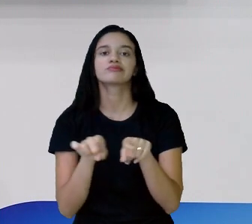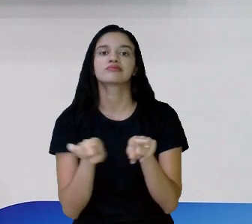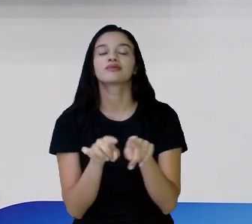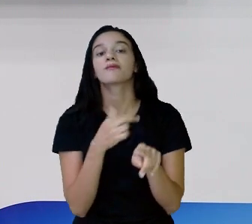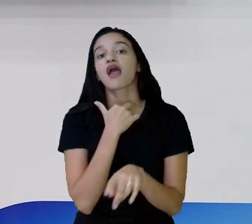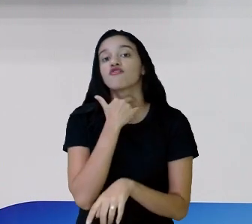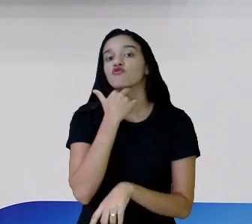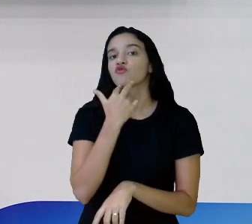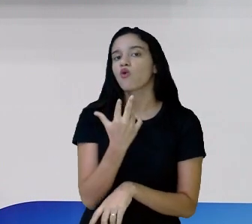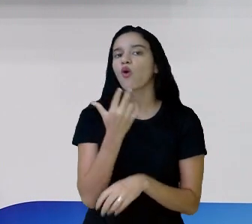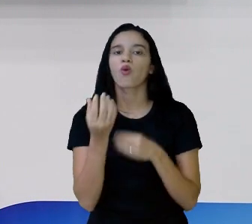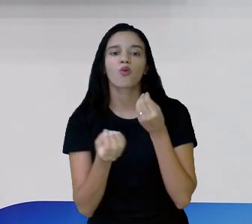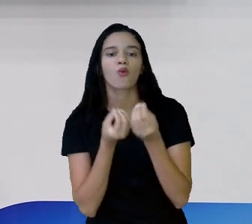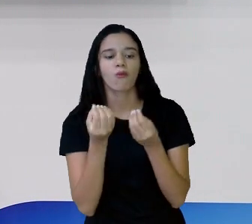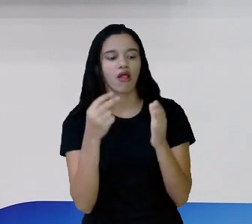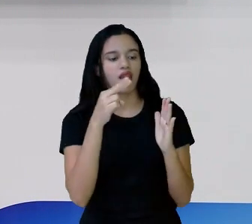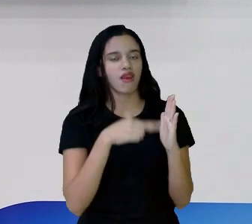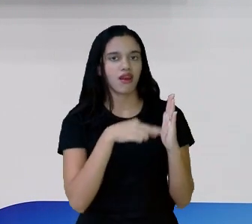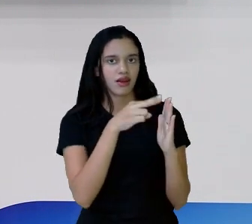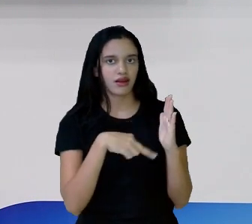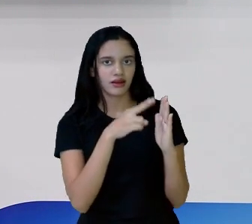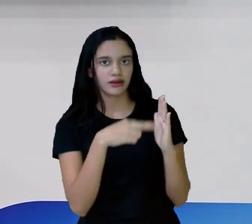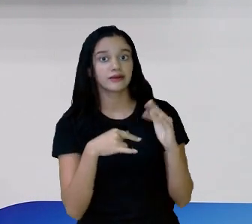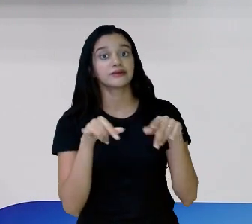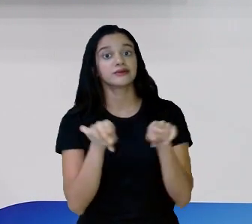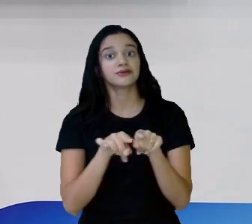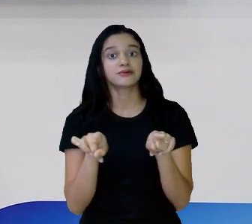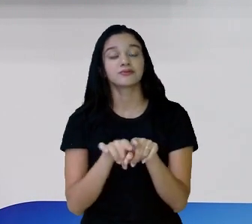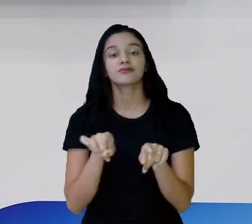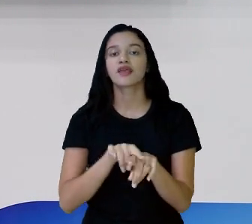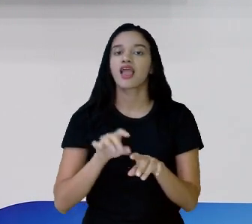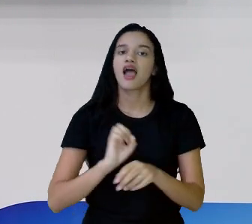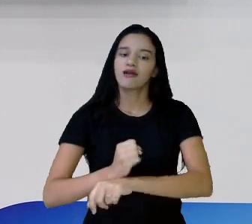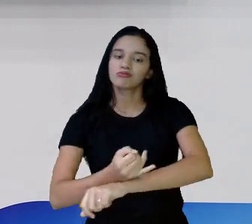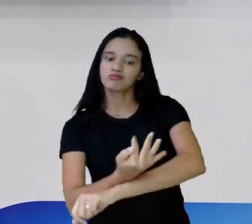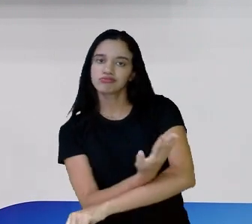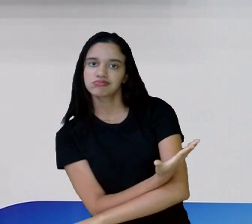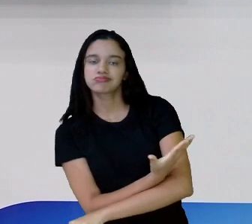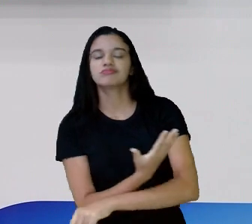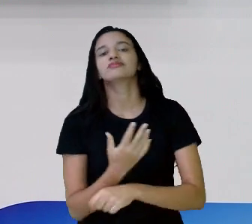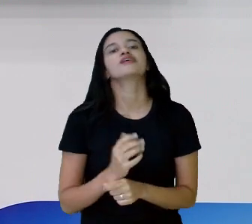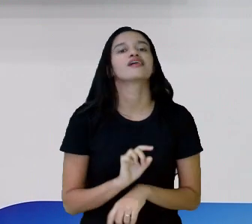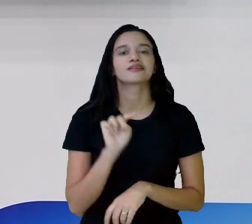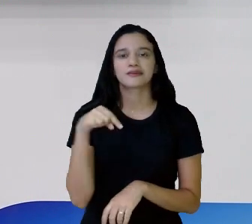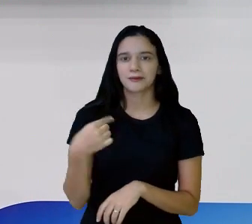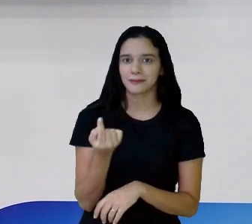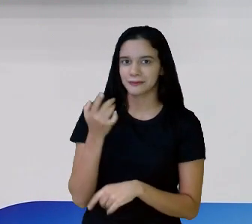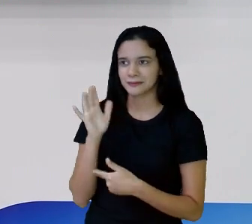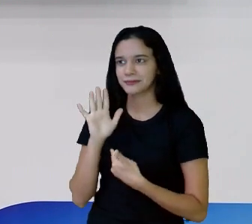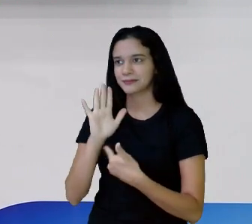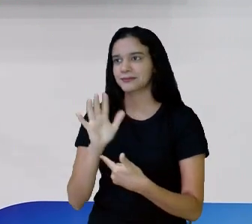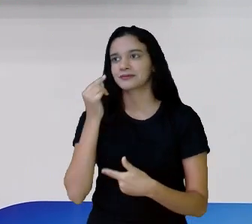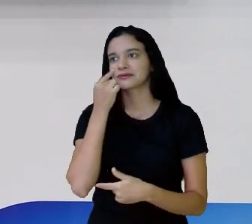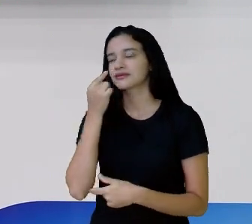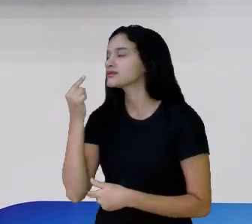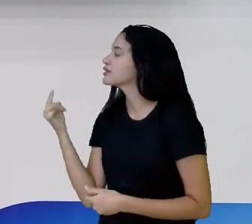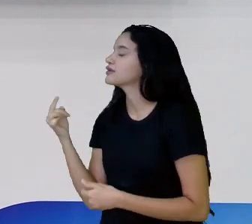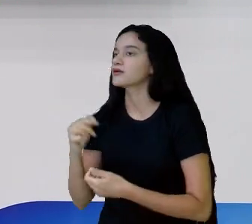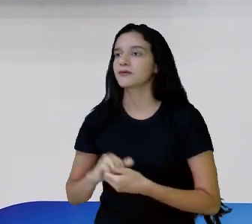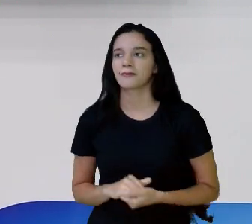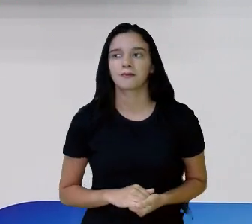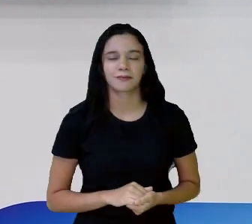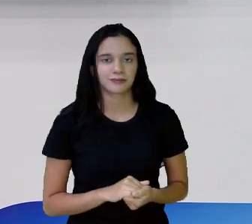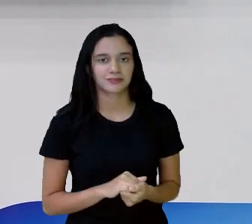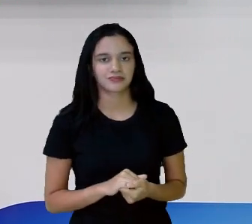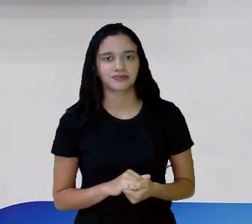entonação da voz, como você vai ler, e também retrata as emoções ali. Daqui a pouco a gente vê isso aqui. Olha o primeiro